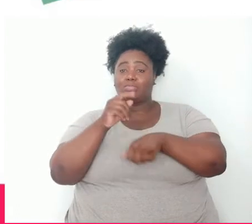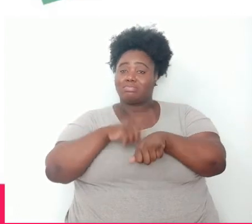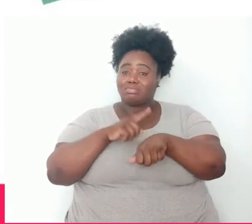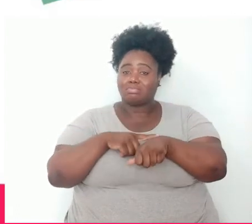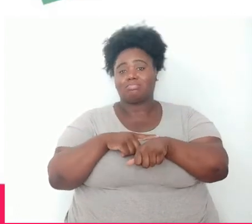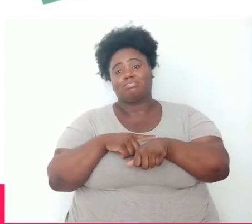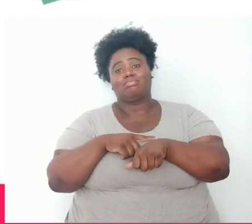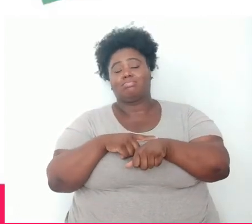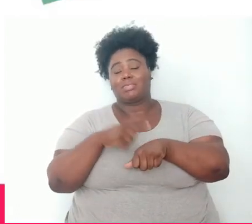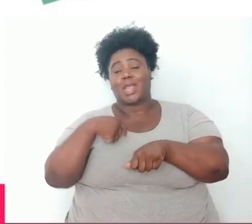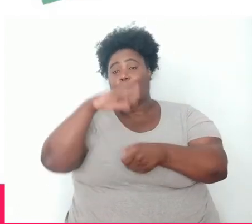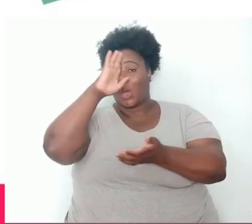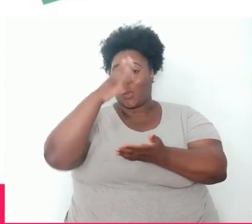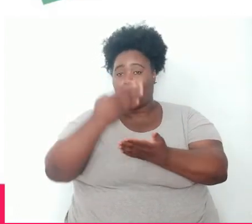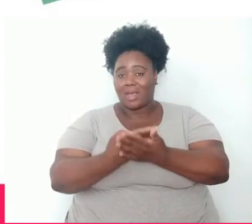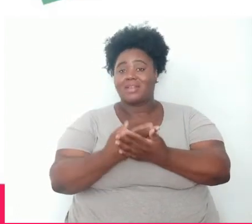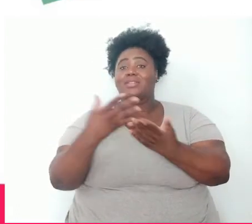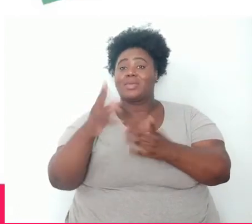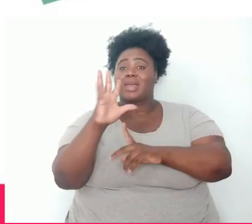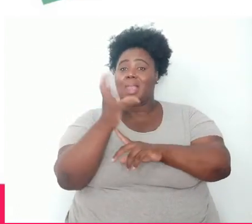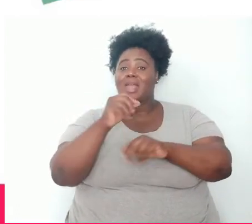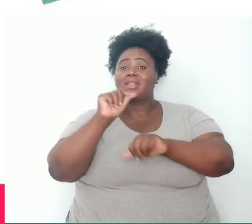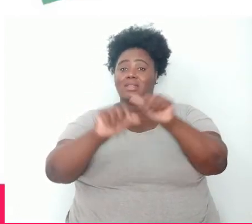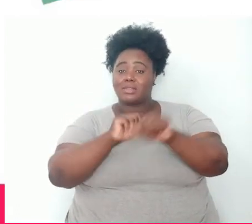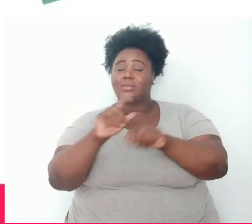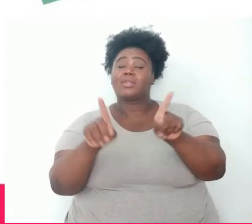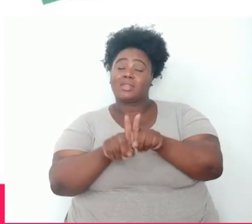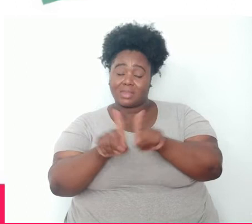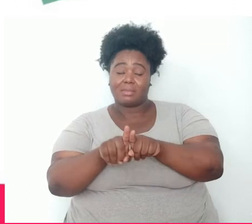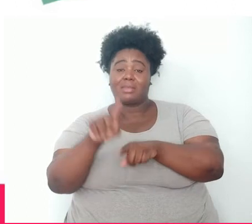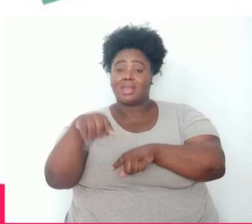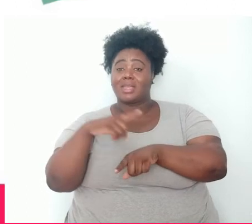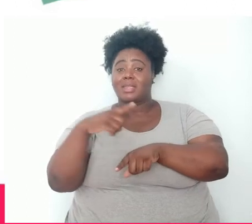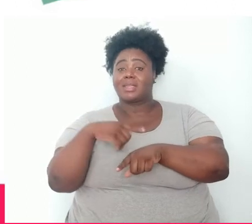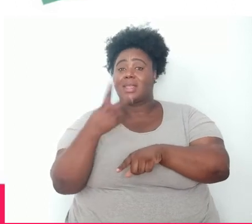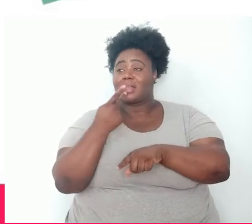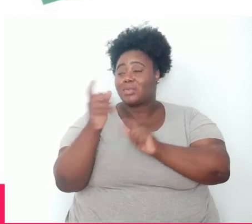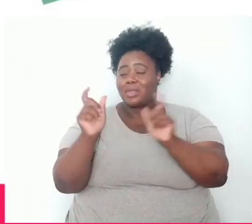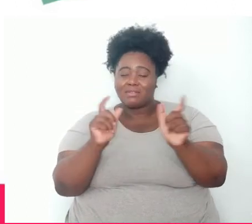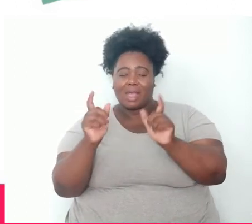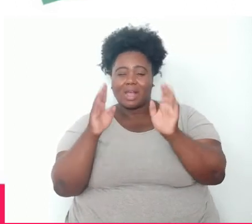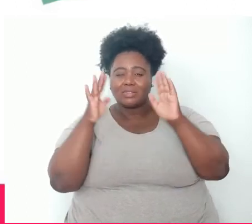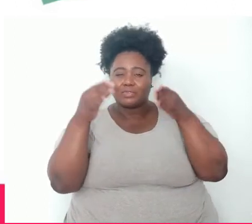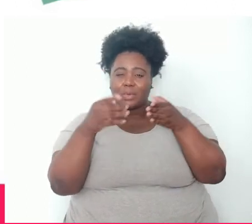acredito que a própria arte transformista também, ela também tem os seus códigos muito específicos